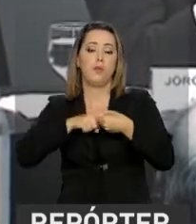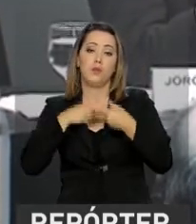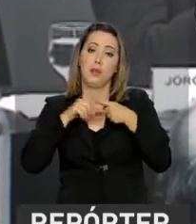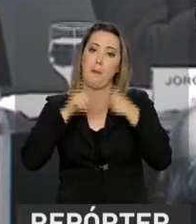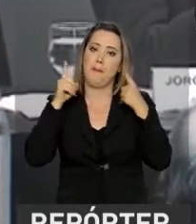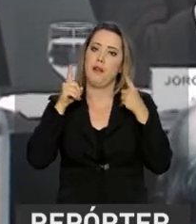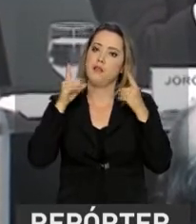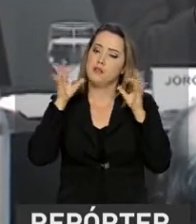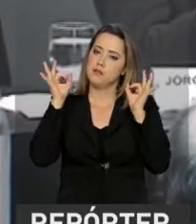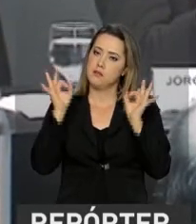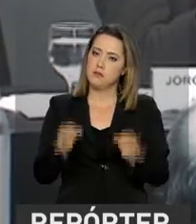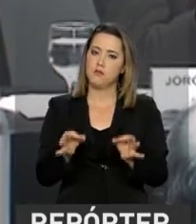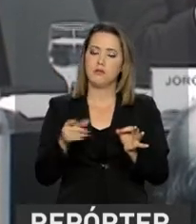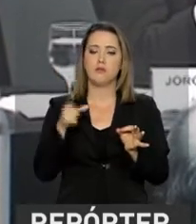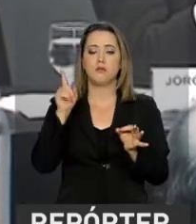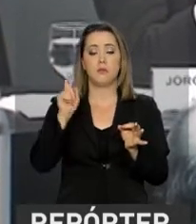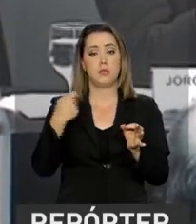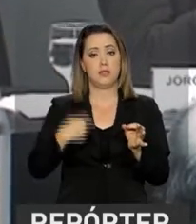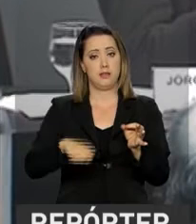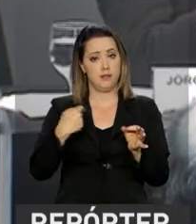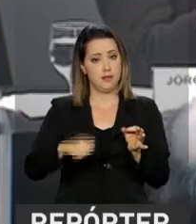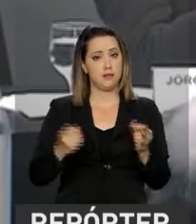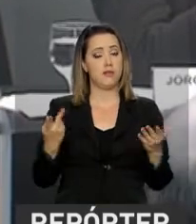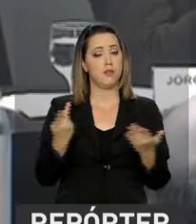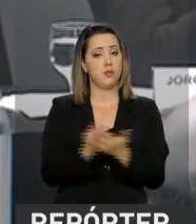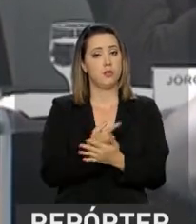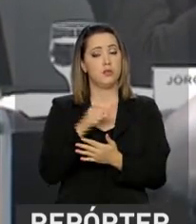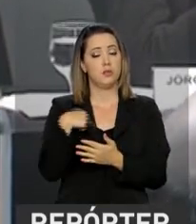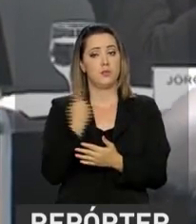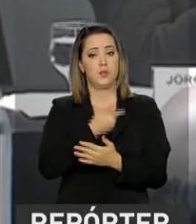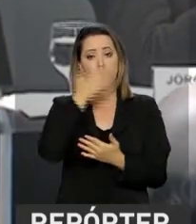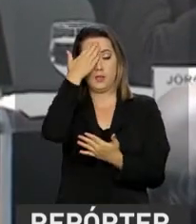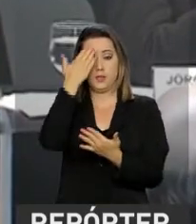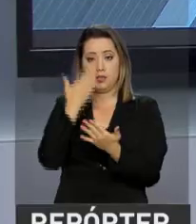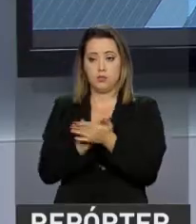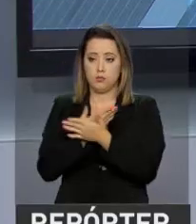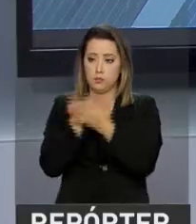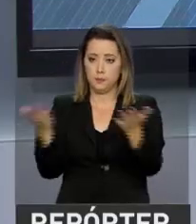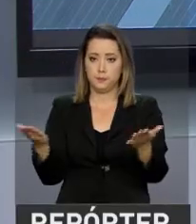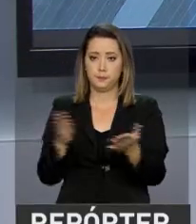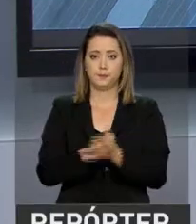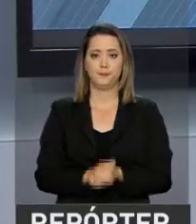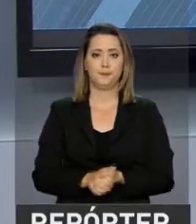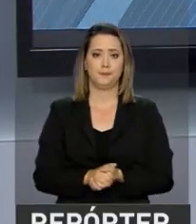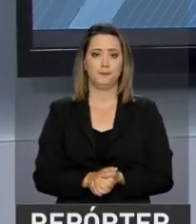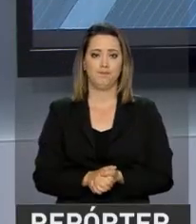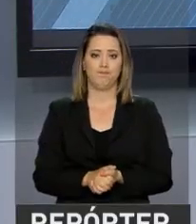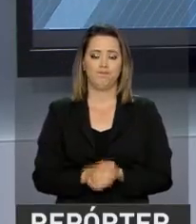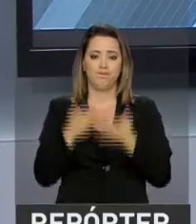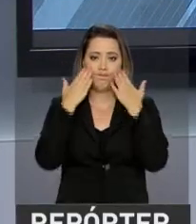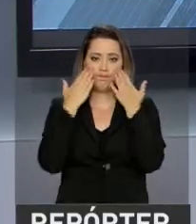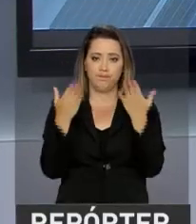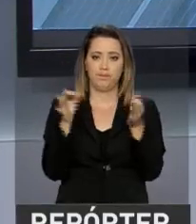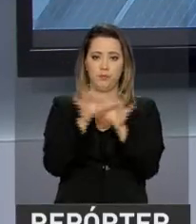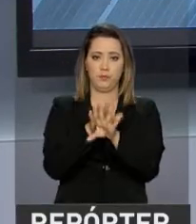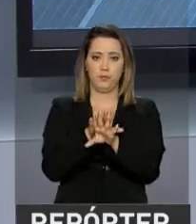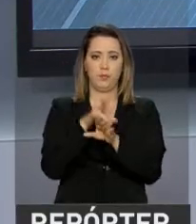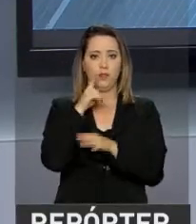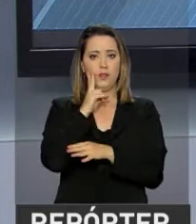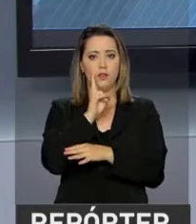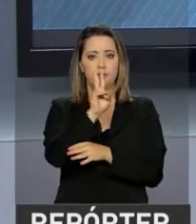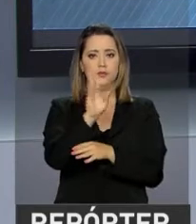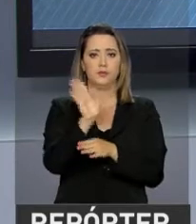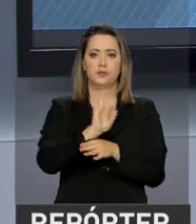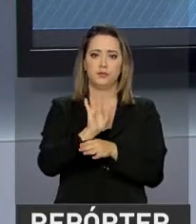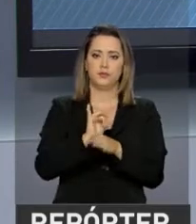Mas façam os gestos que se precisam para que acreditemos em vocês. O Repórter NBR fica por aqui.